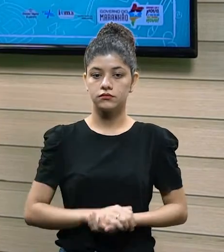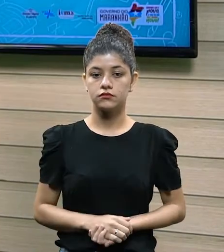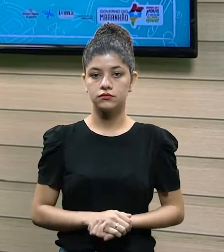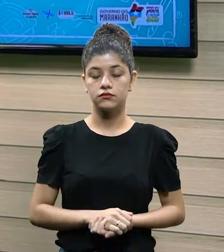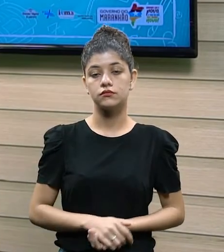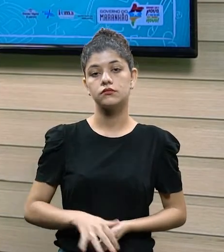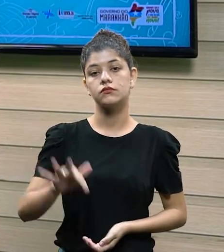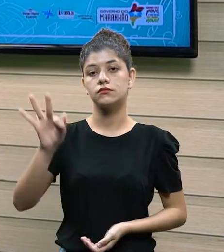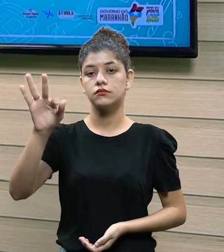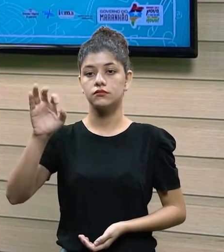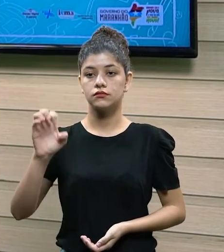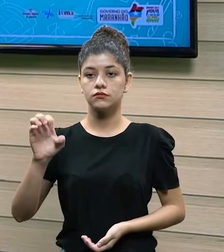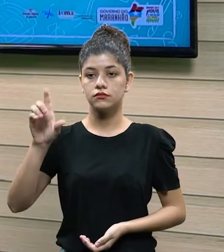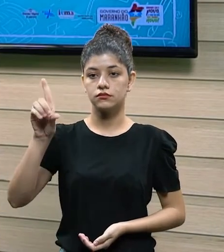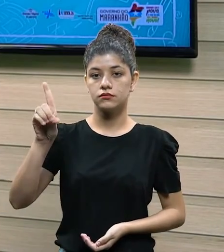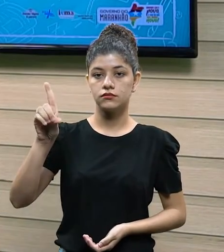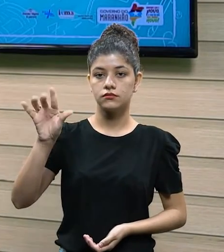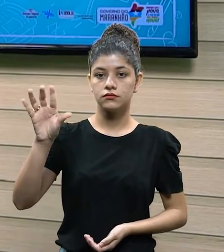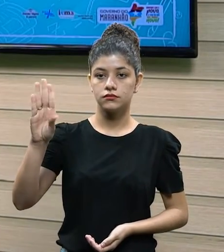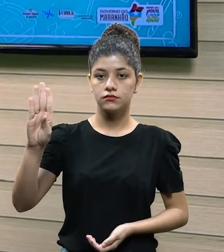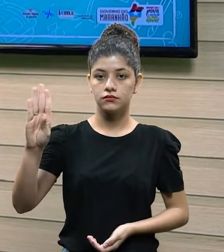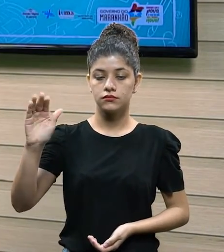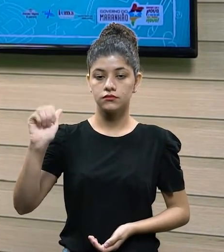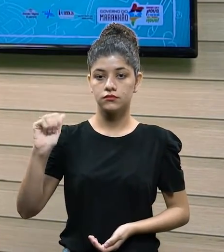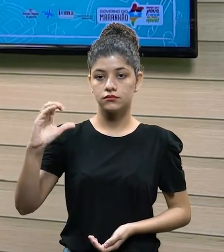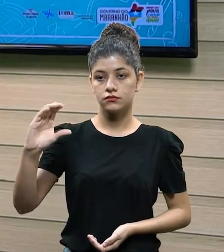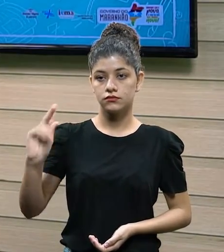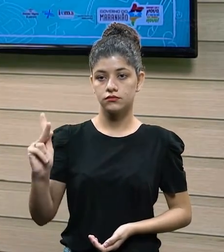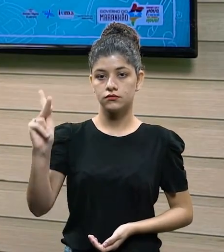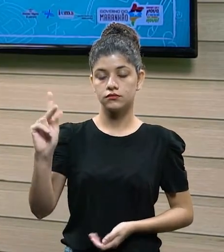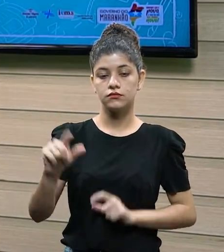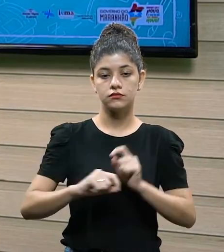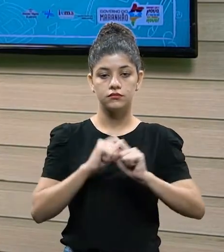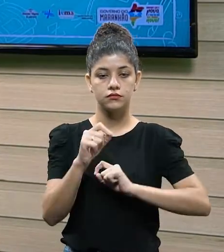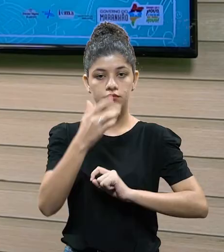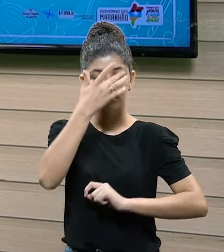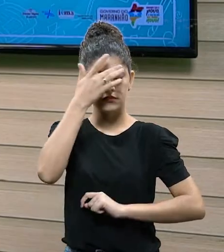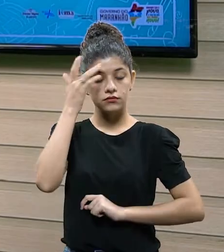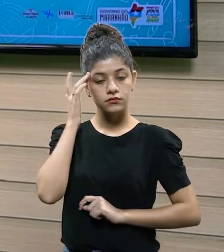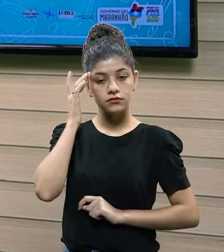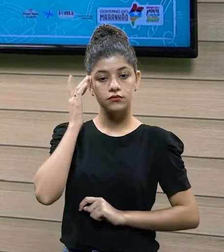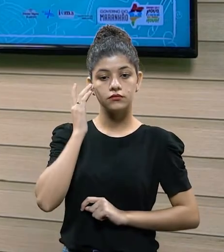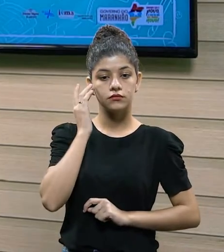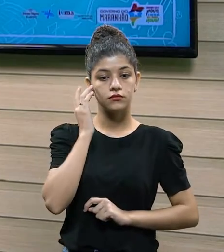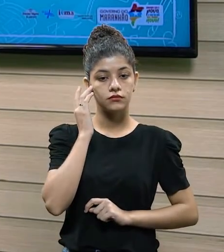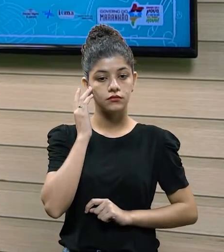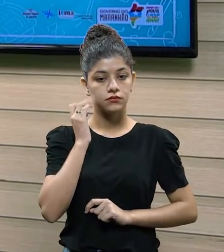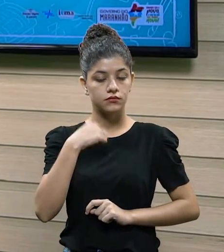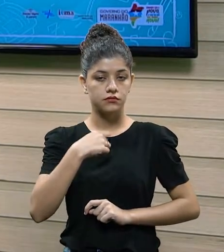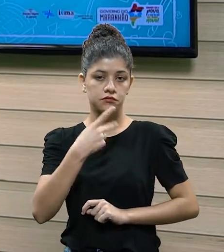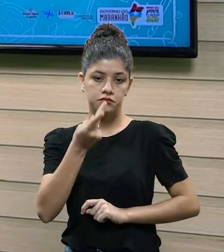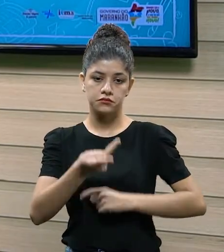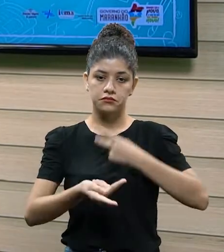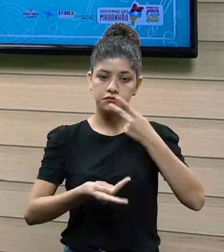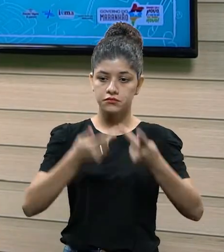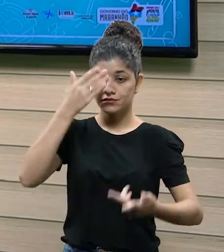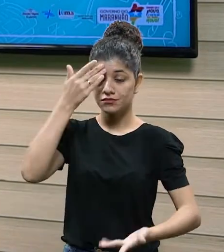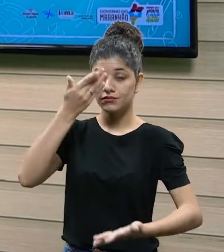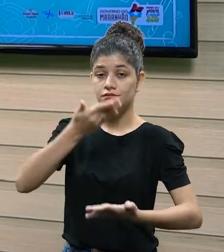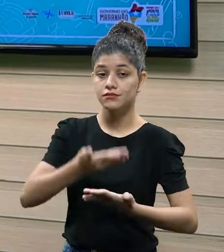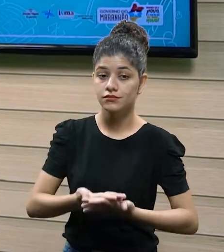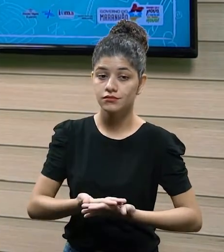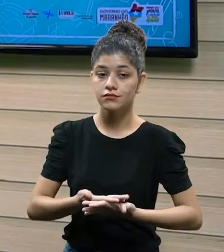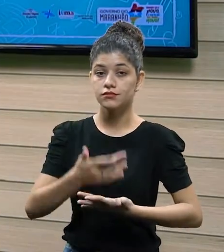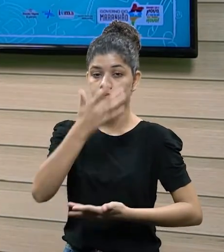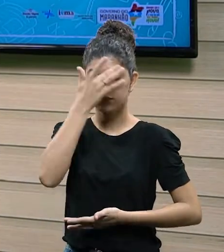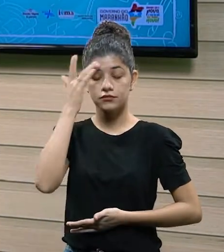chamado feedback. O que é o feedback? É você ter um retorno de algo. Porque muitas das vezes eu posso falar algo,